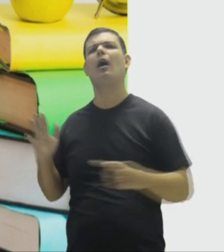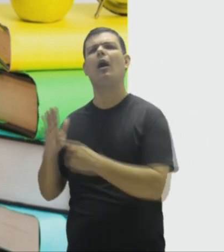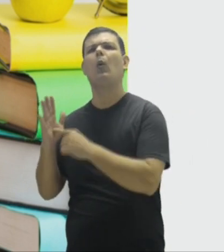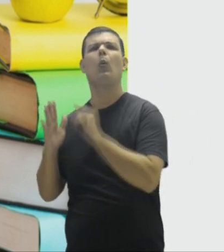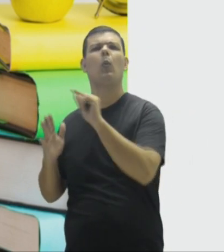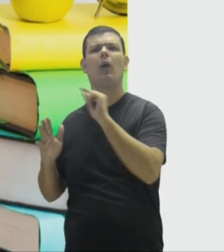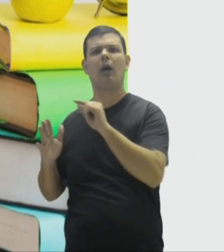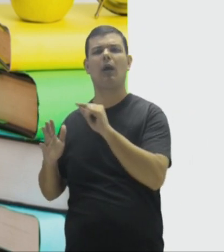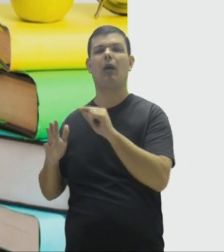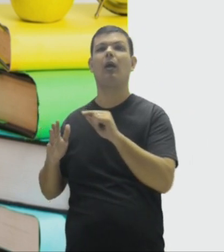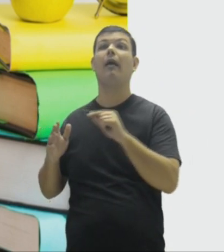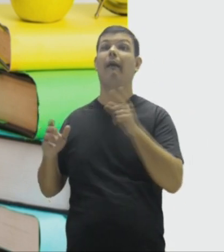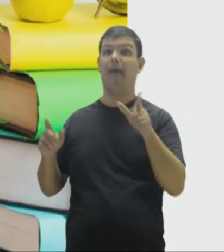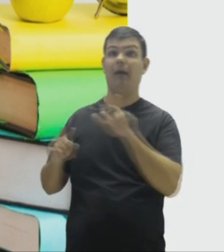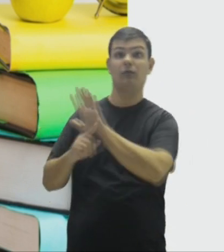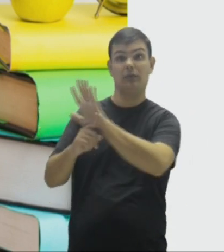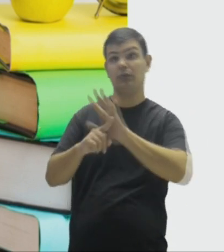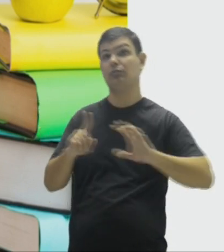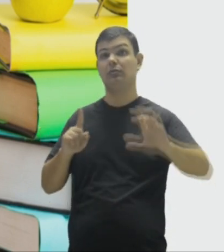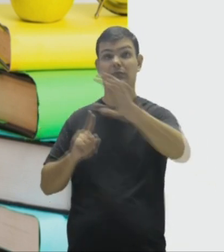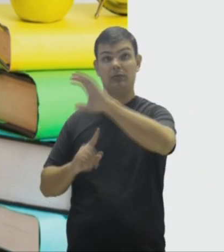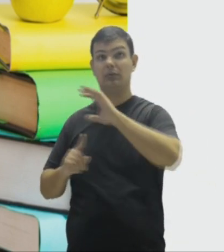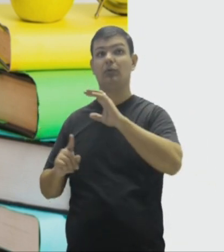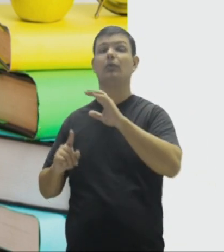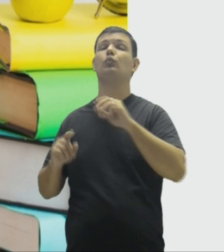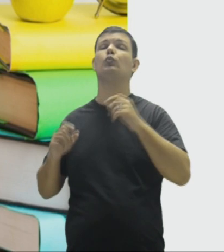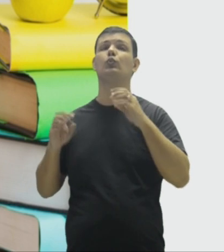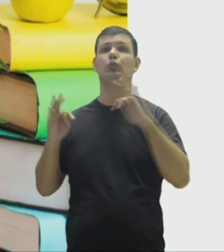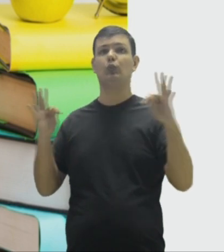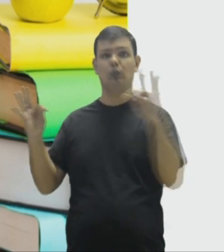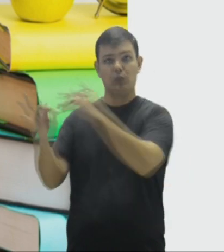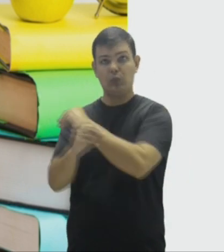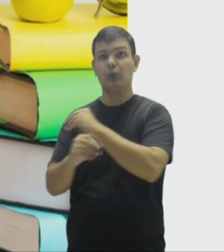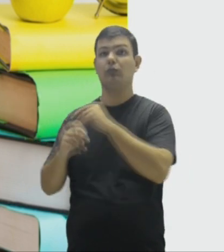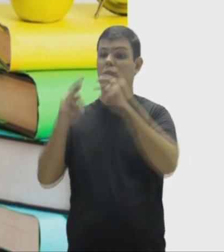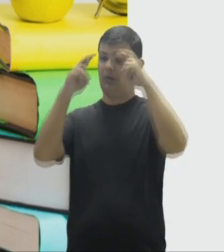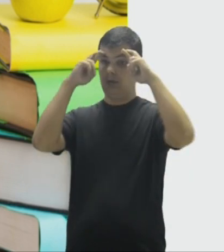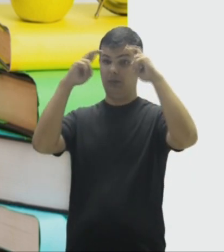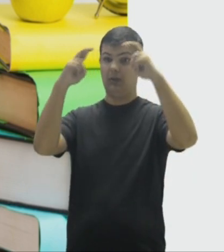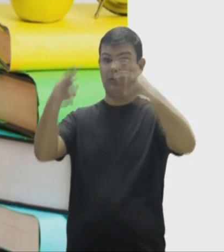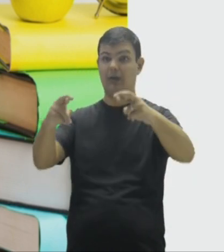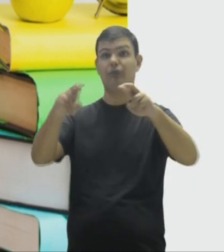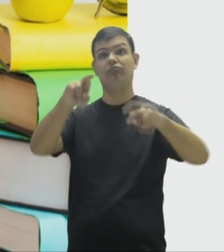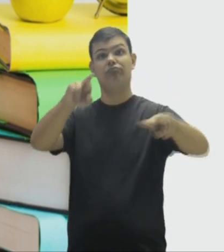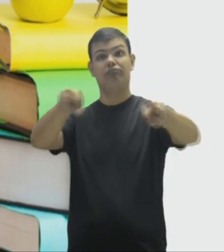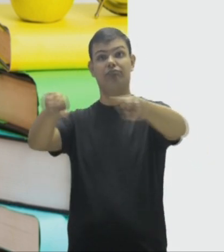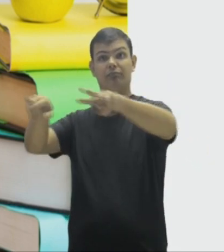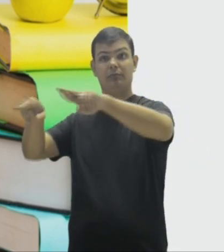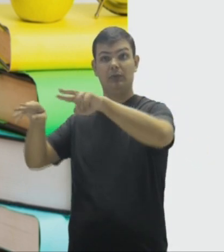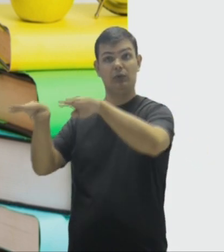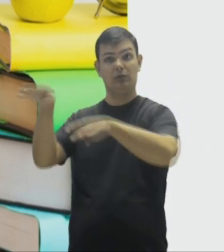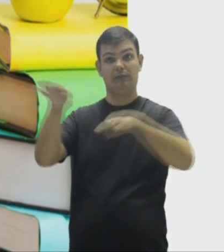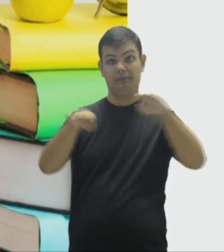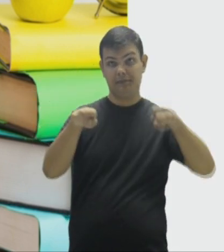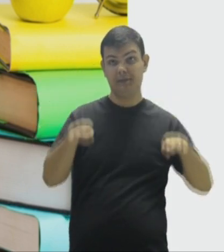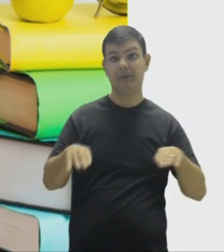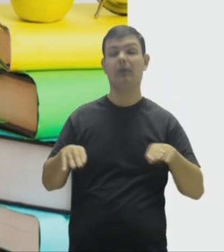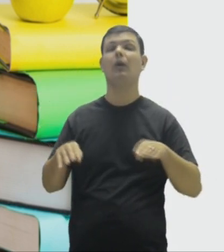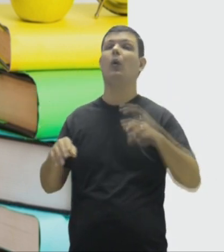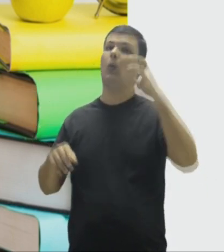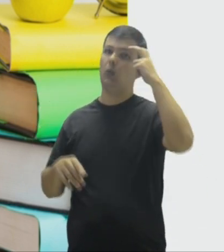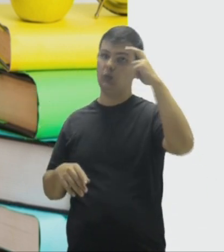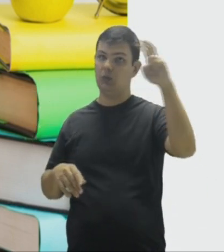conhecimento, cidadania, diversidade cultural e respeito às diferenças sociais,